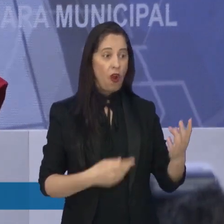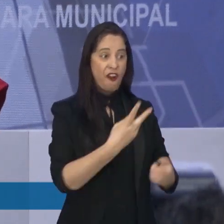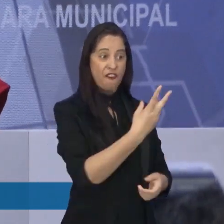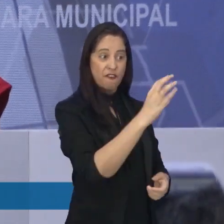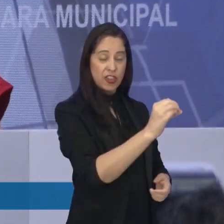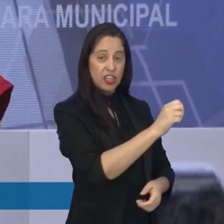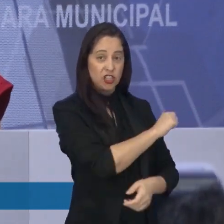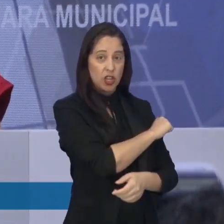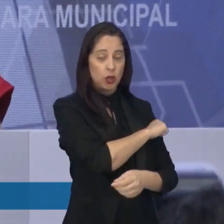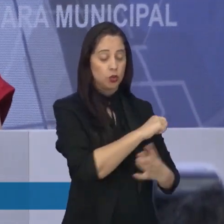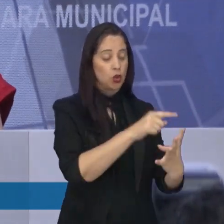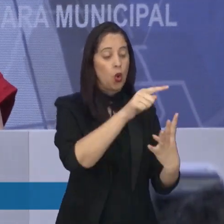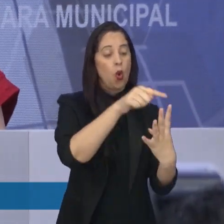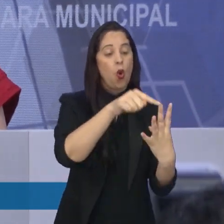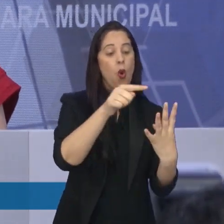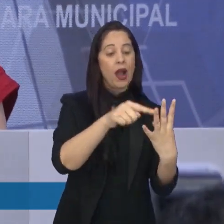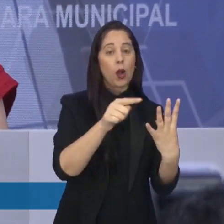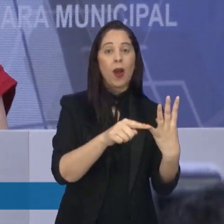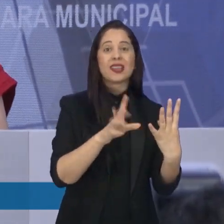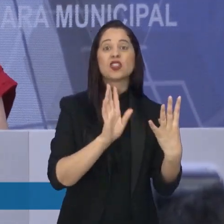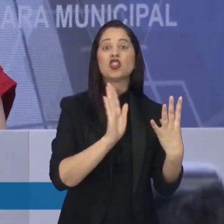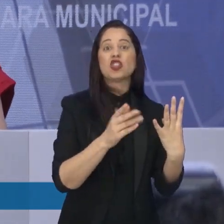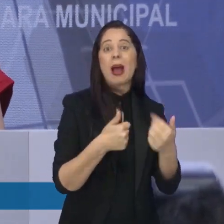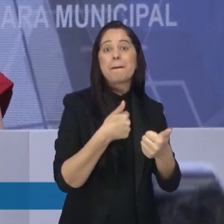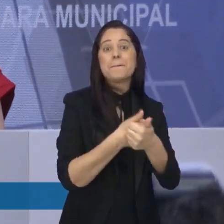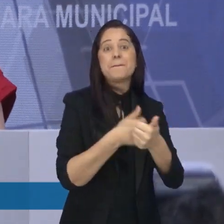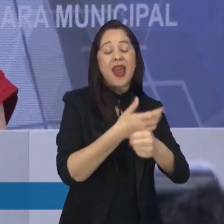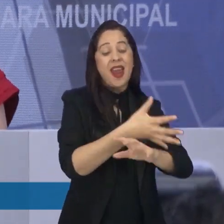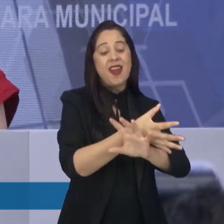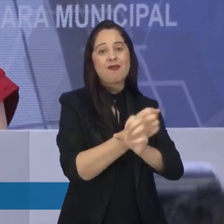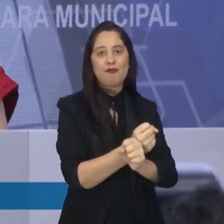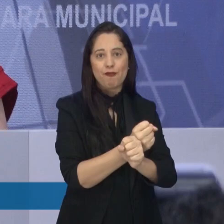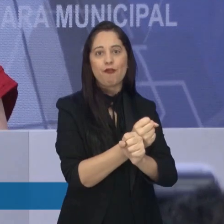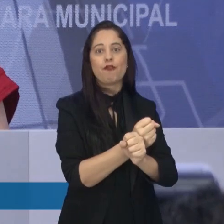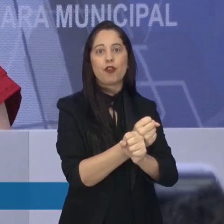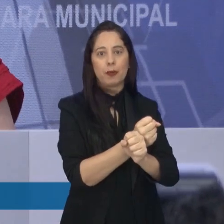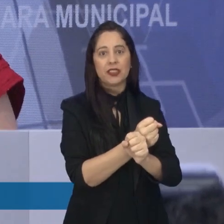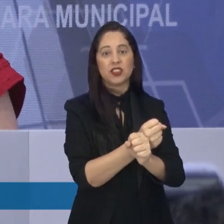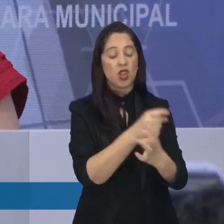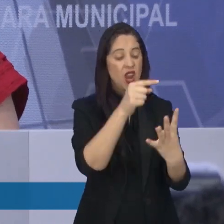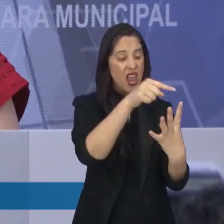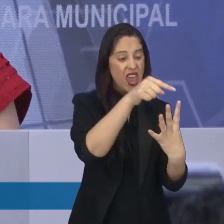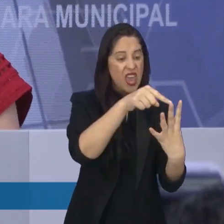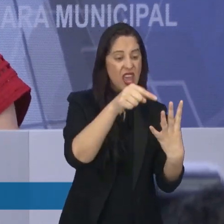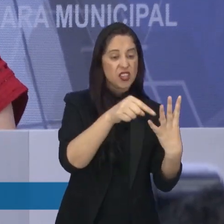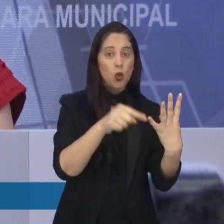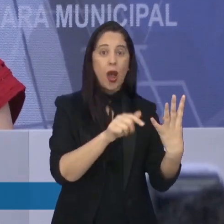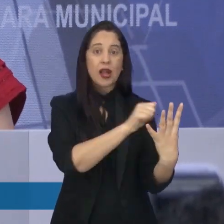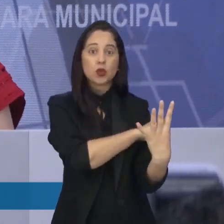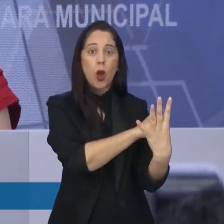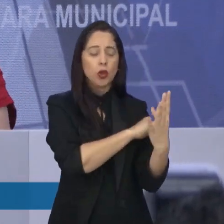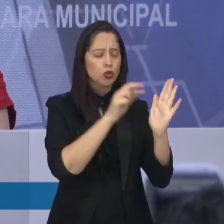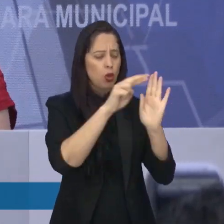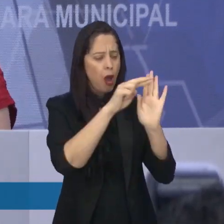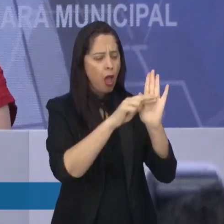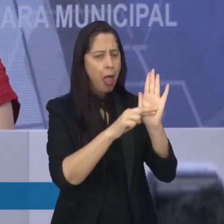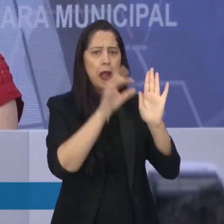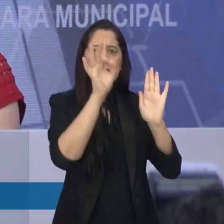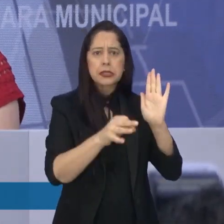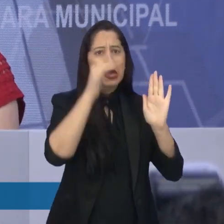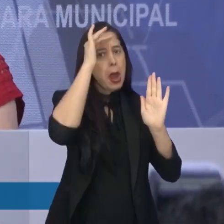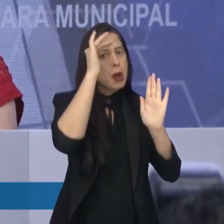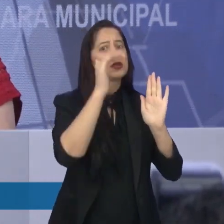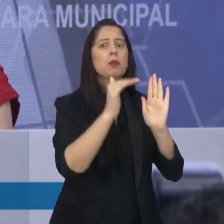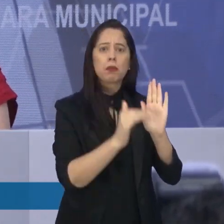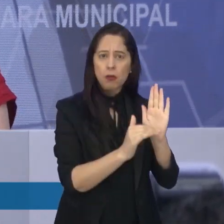às vésperas das suas formaturas, depois de cumprirem todos os requisitos para a obtenção